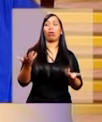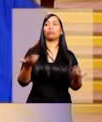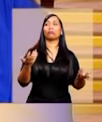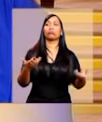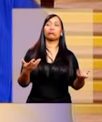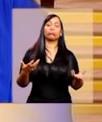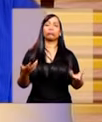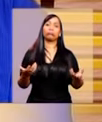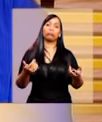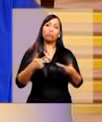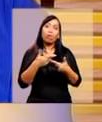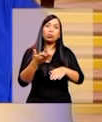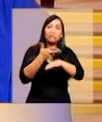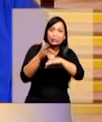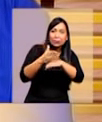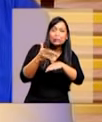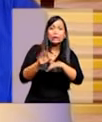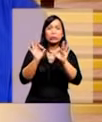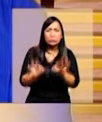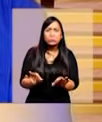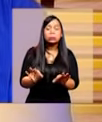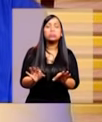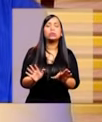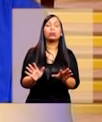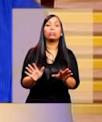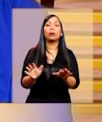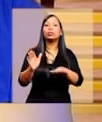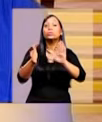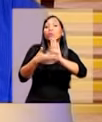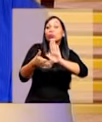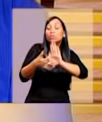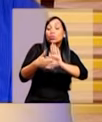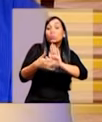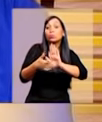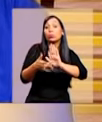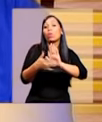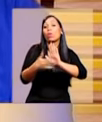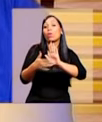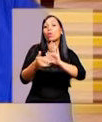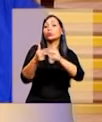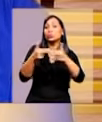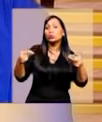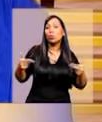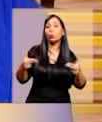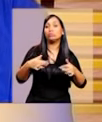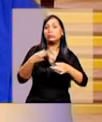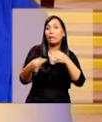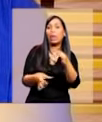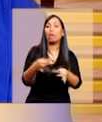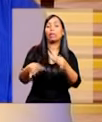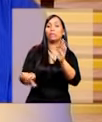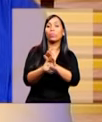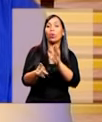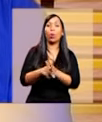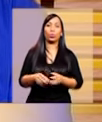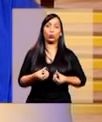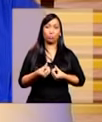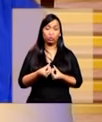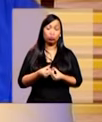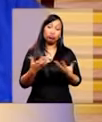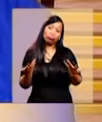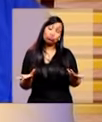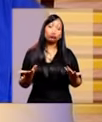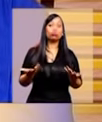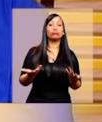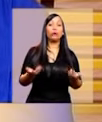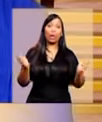num exercício eficaz as propostas de técnicas e de práticas do budismo,